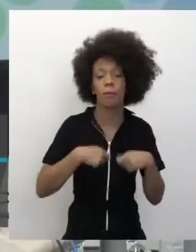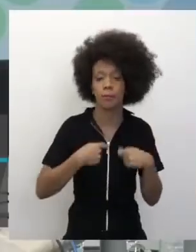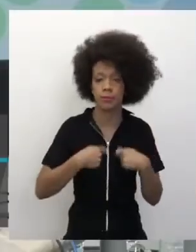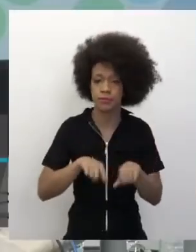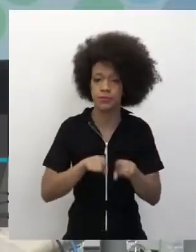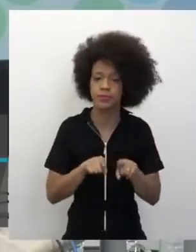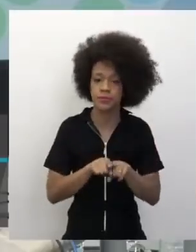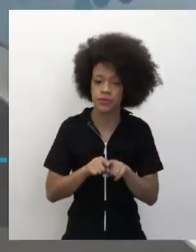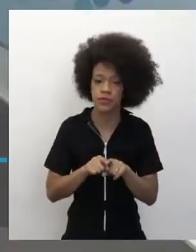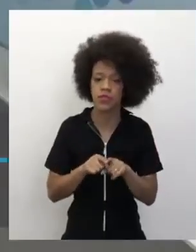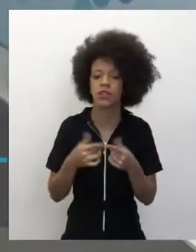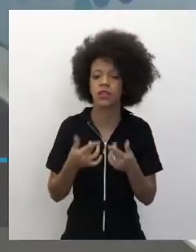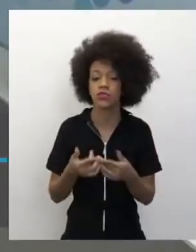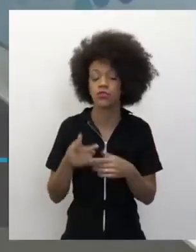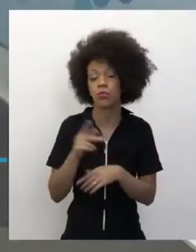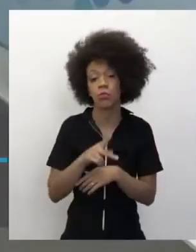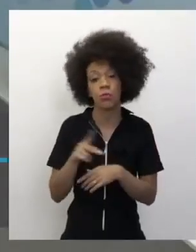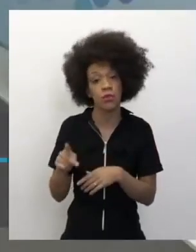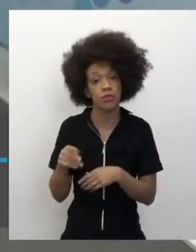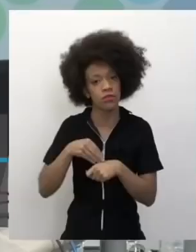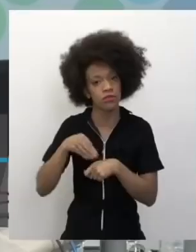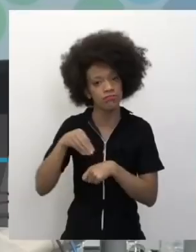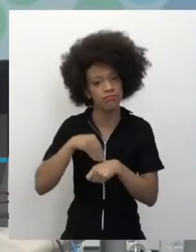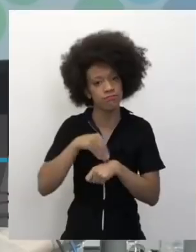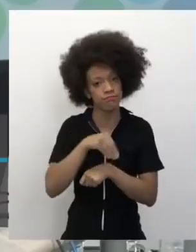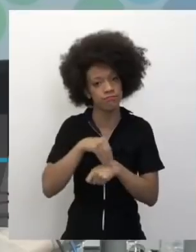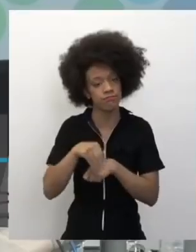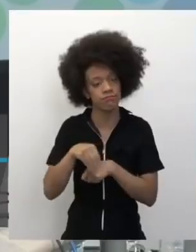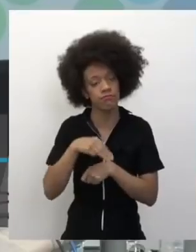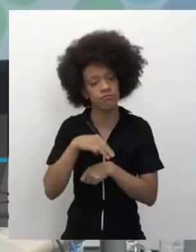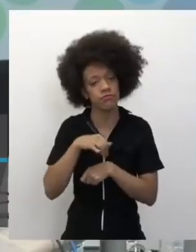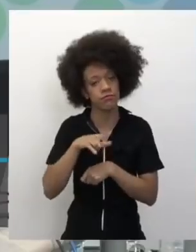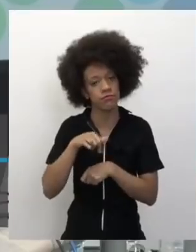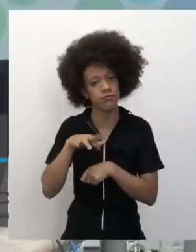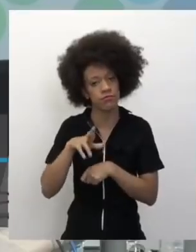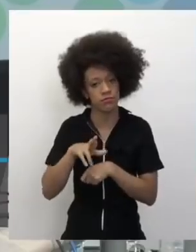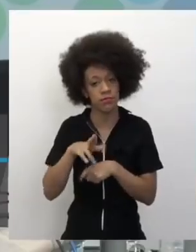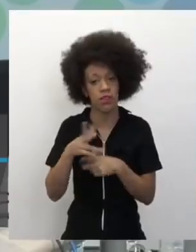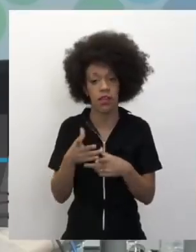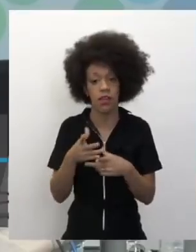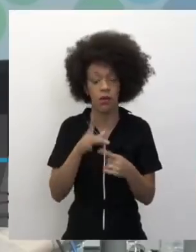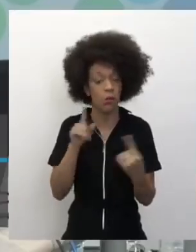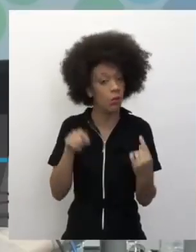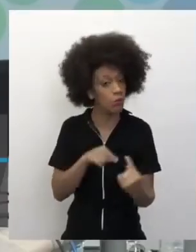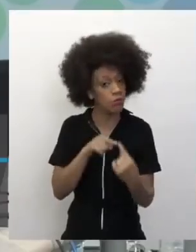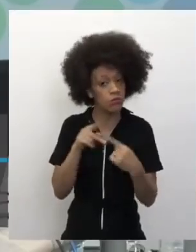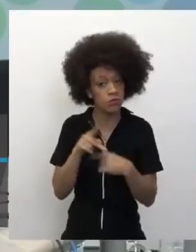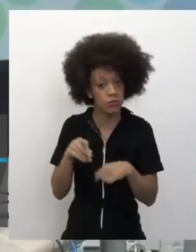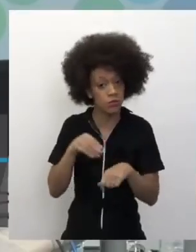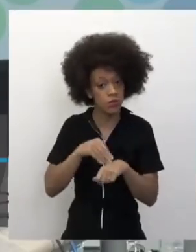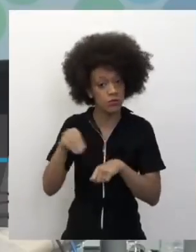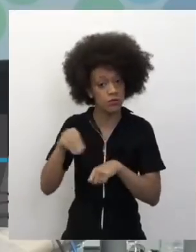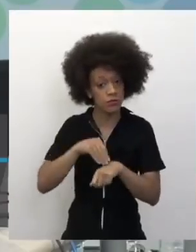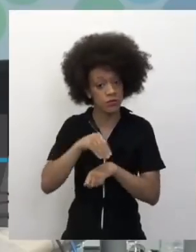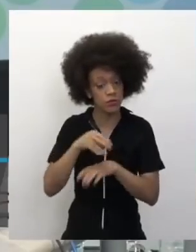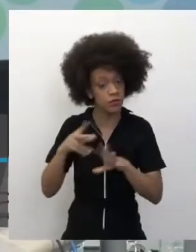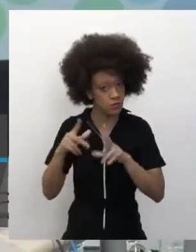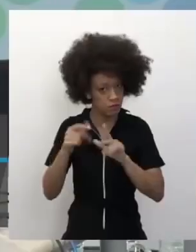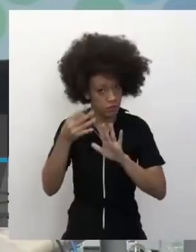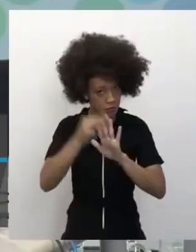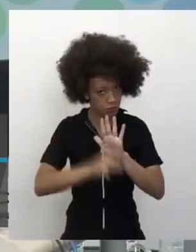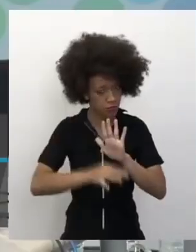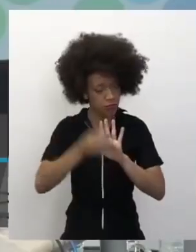do professor contexto, né? Mediando, né? Essa seria a maior função do professor ali, mediar tudo isso, né?